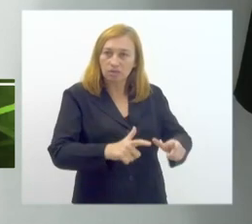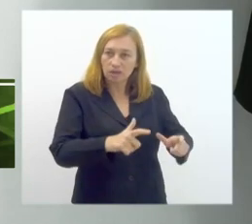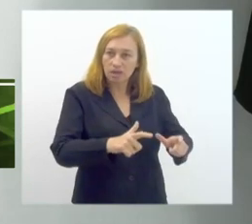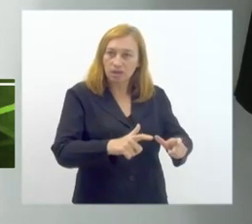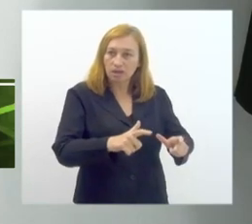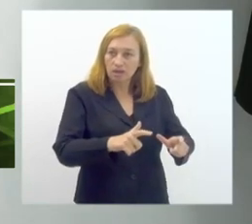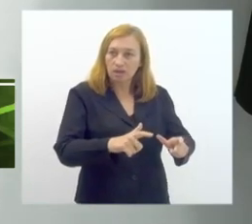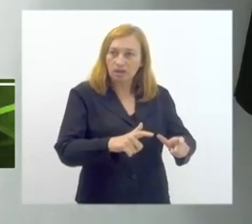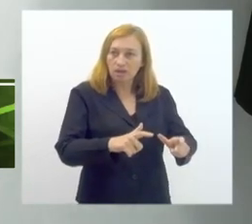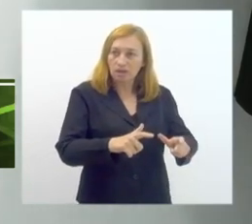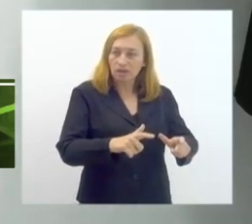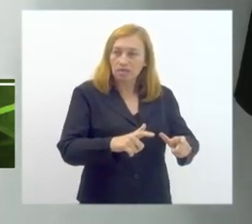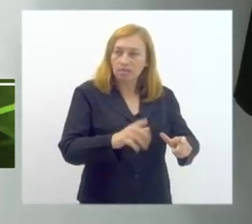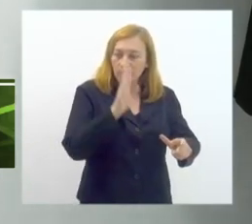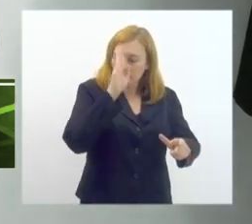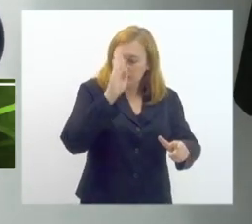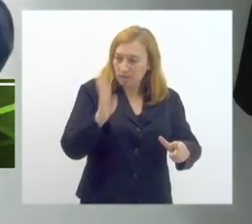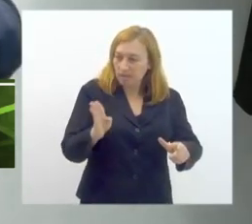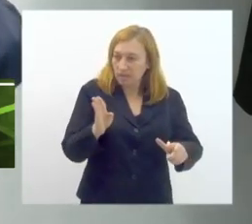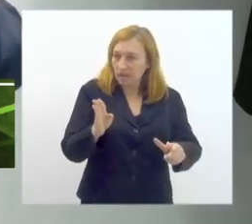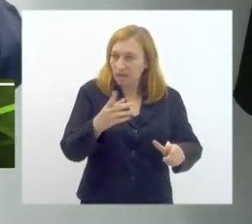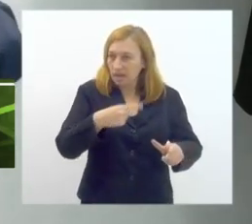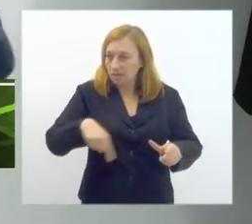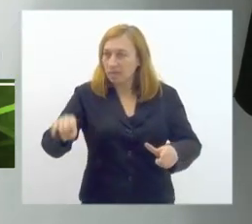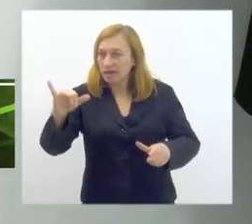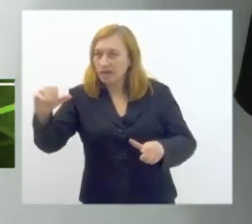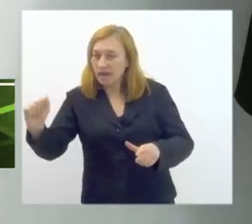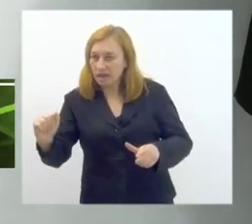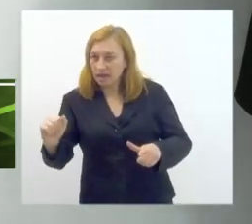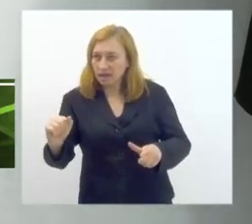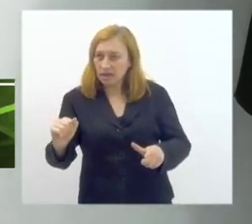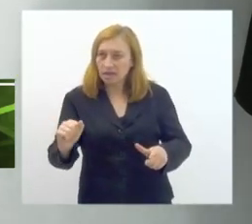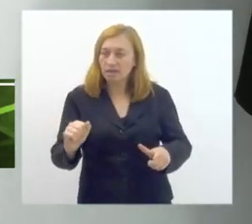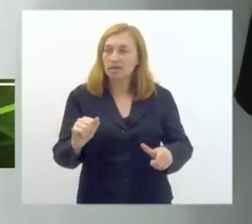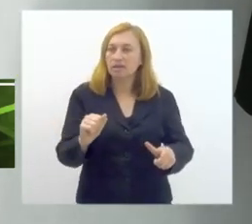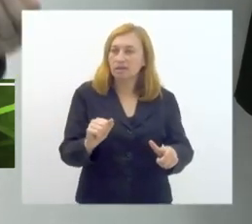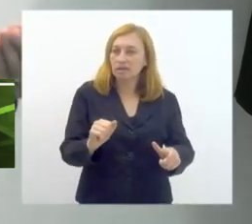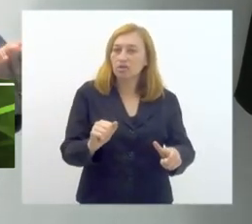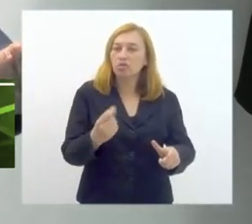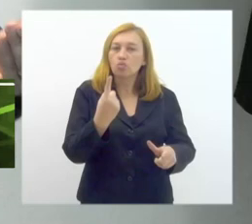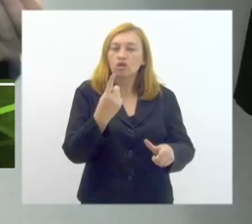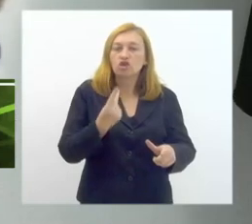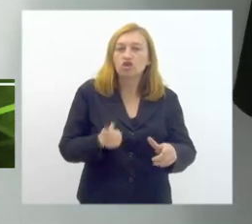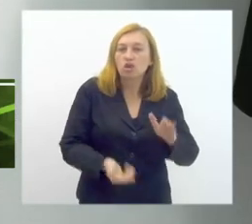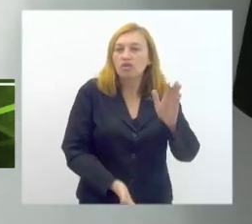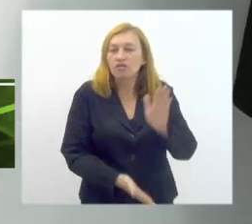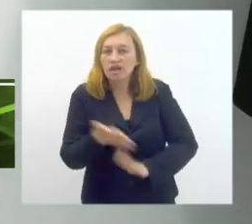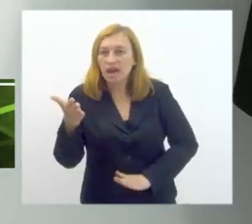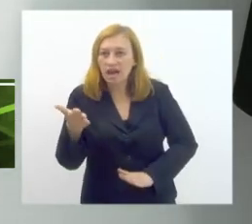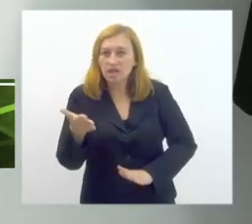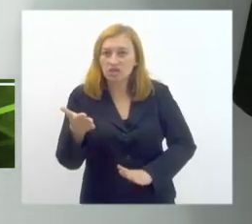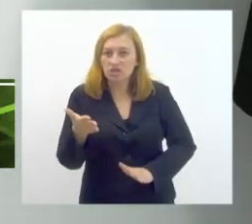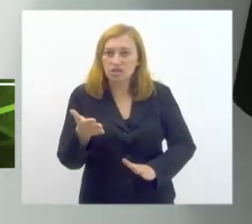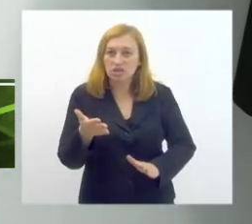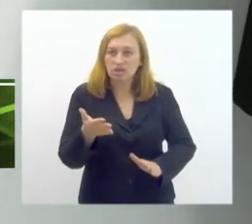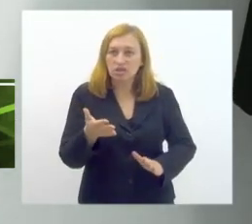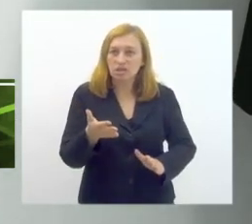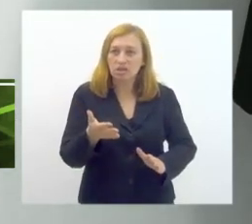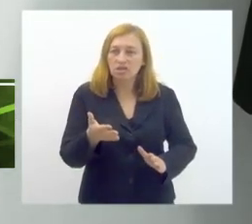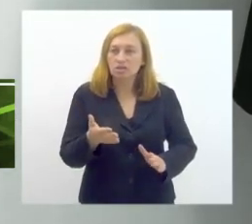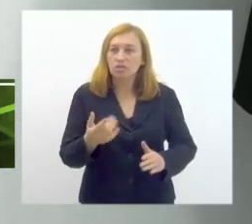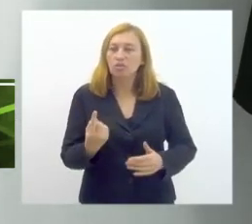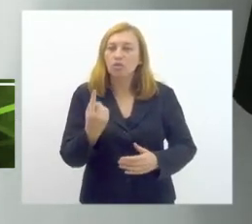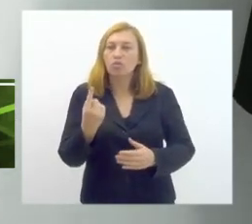Inca, de Itaperuna, Porciúncula, Miracema, Peribé, eles possam sair em uma viagem só e chegar em uma viagem só com um